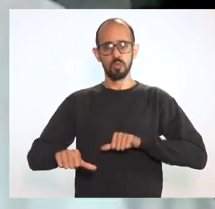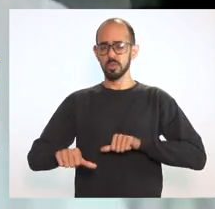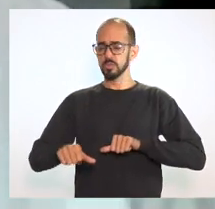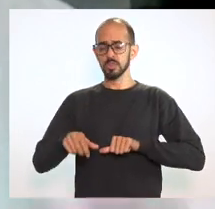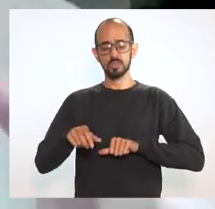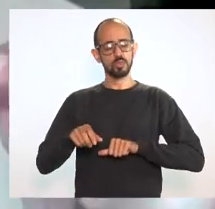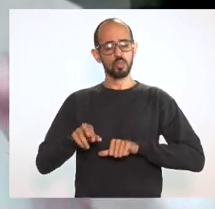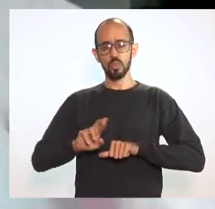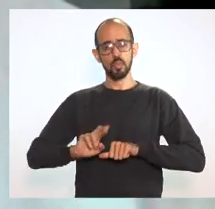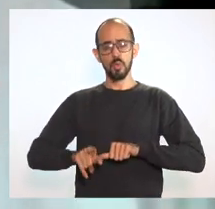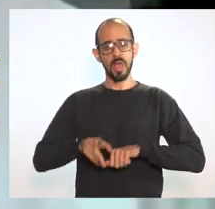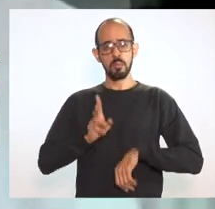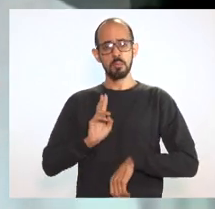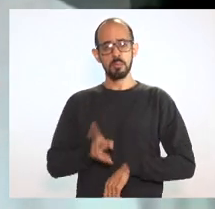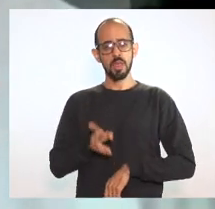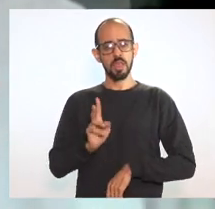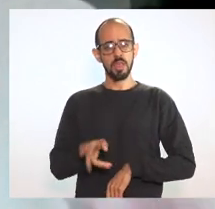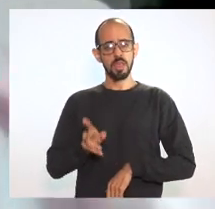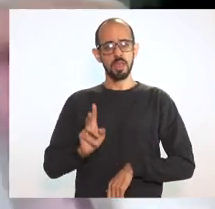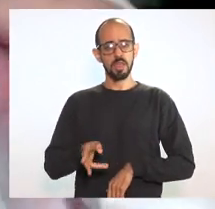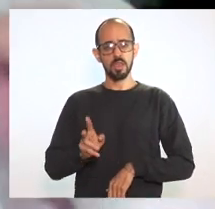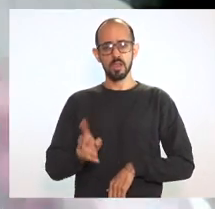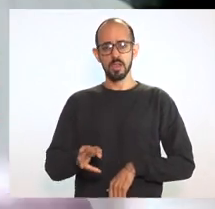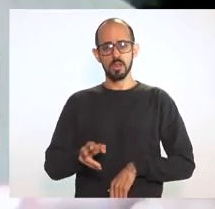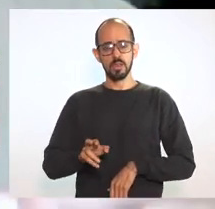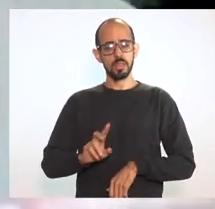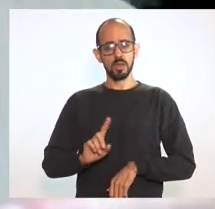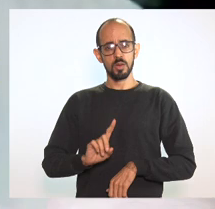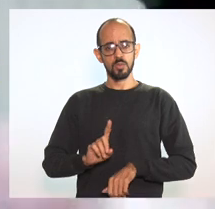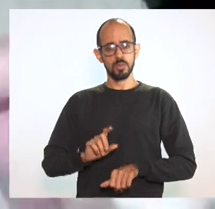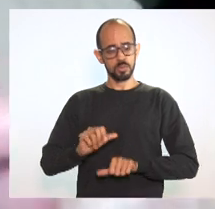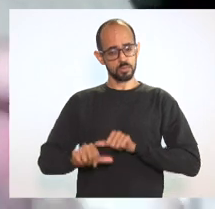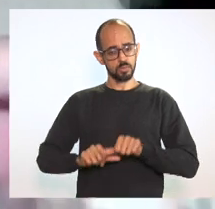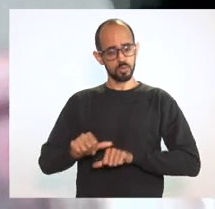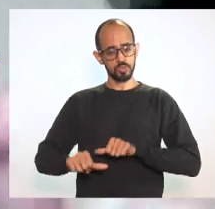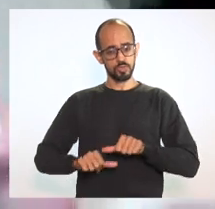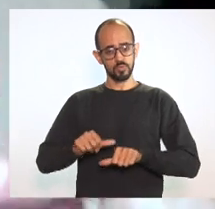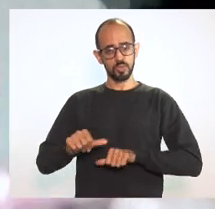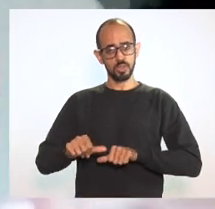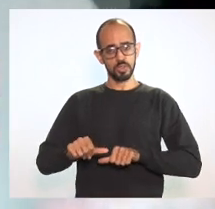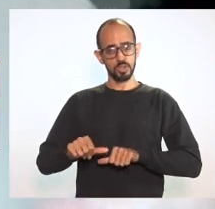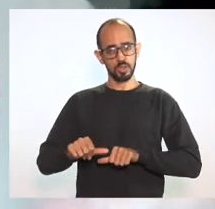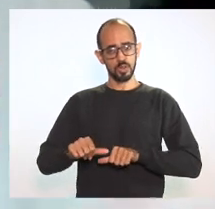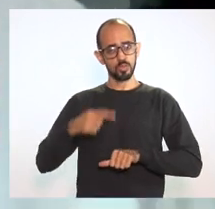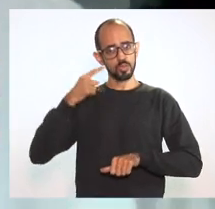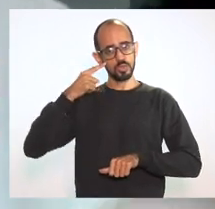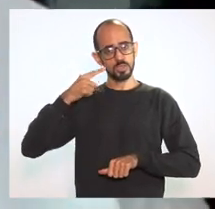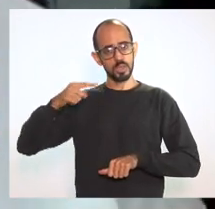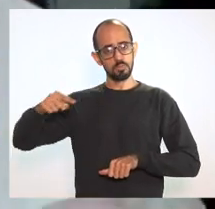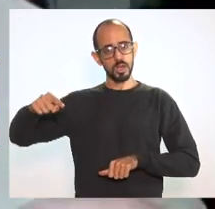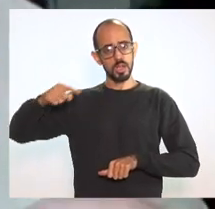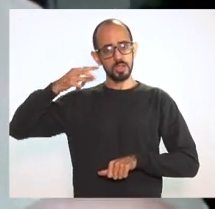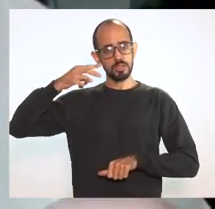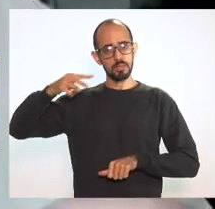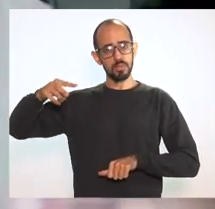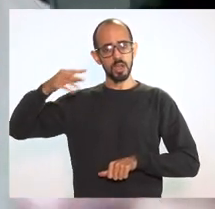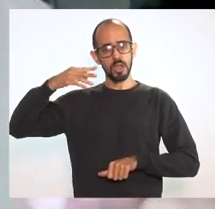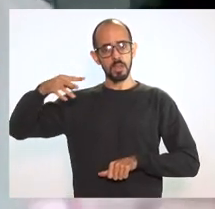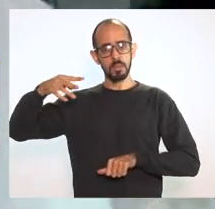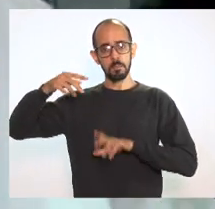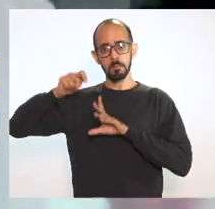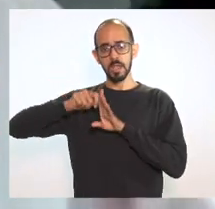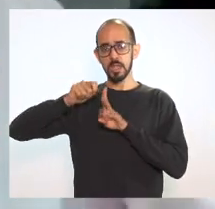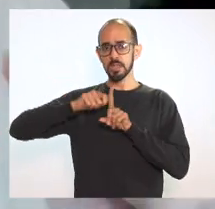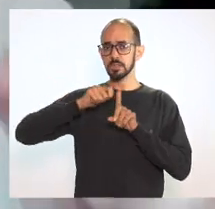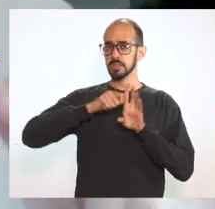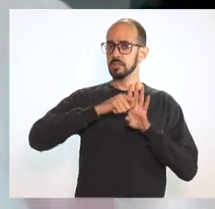fixos, eles não são estanques. Eles se modificam ao longo das semanas e dos meses. Isso